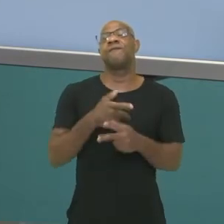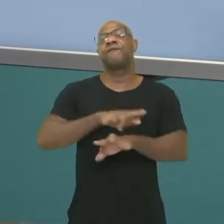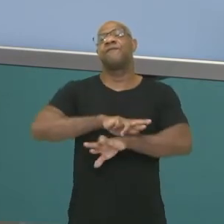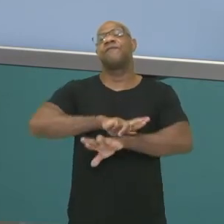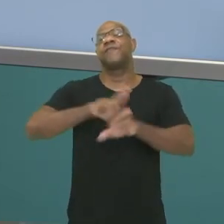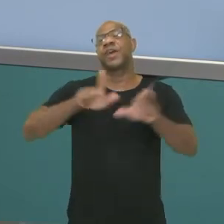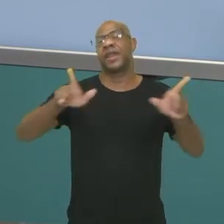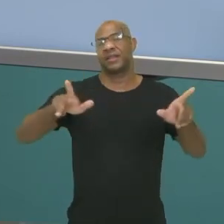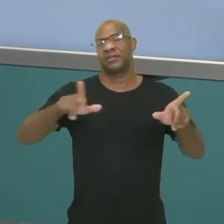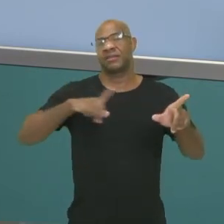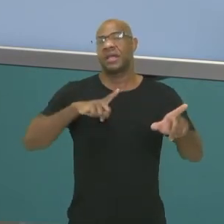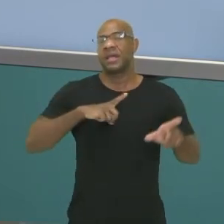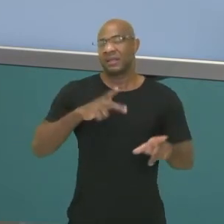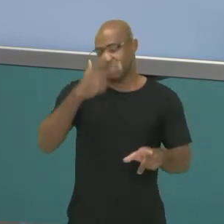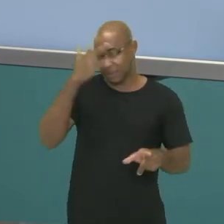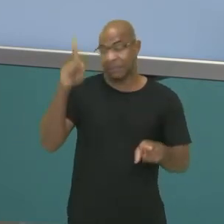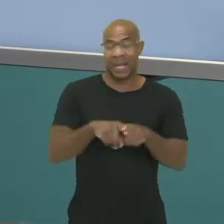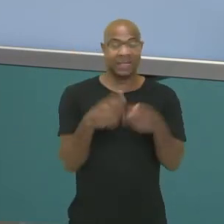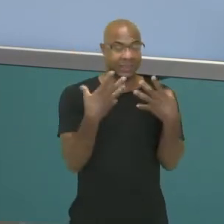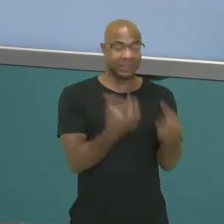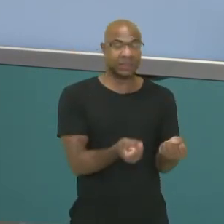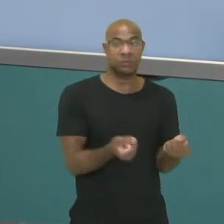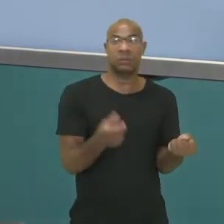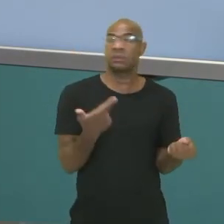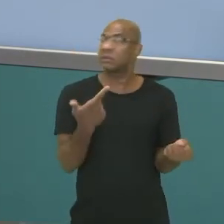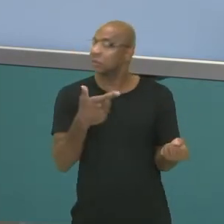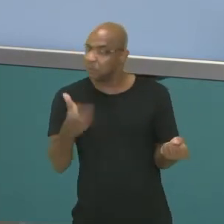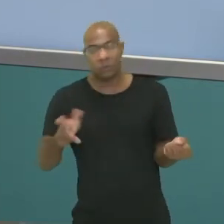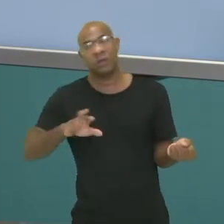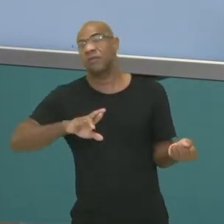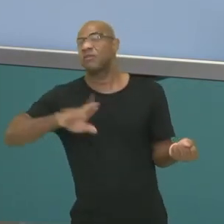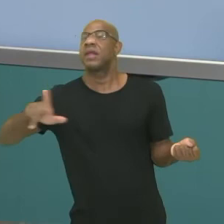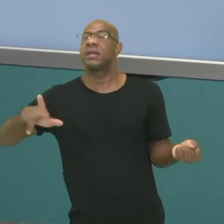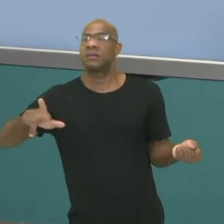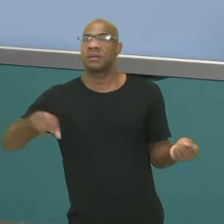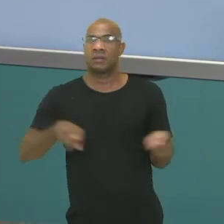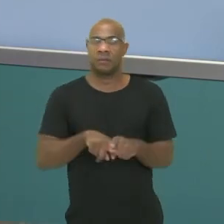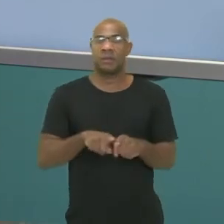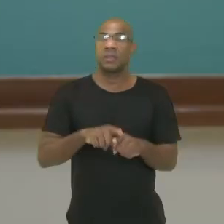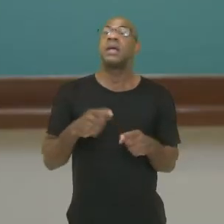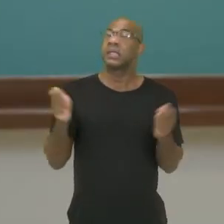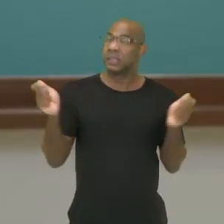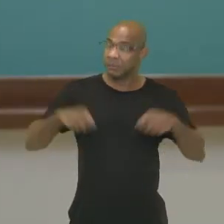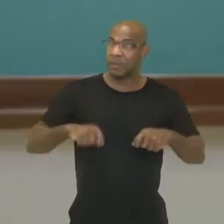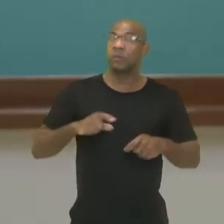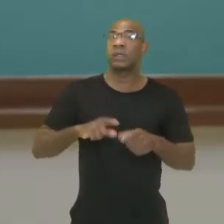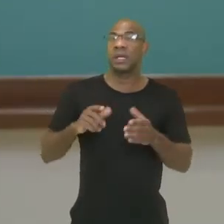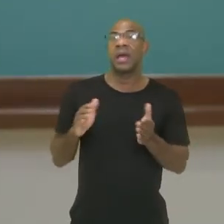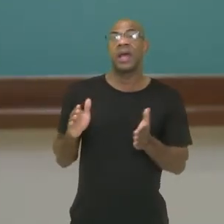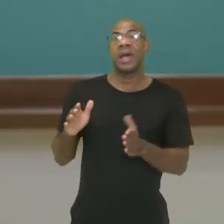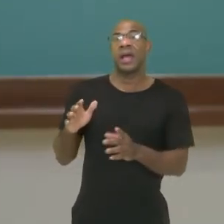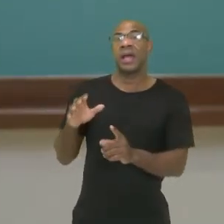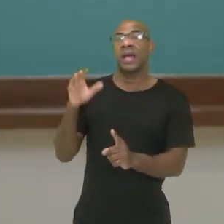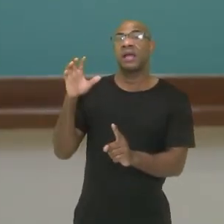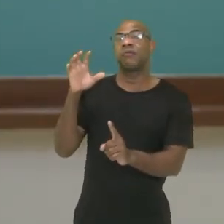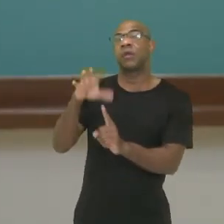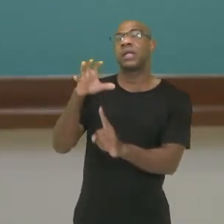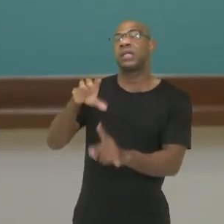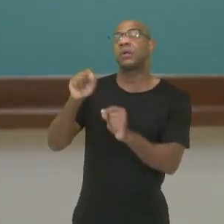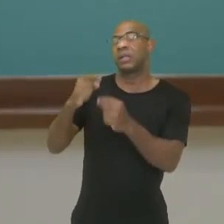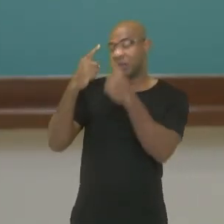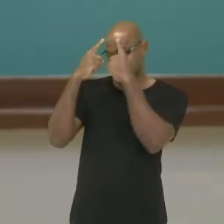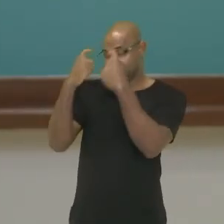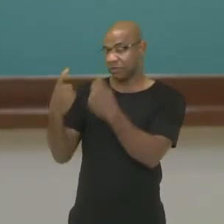a não aceitação das diferenças. E isso que vai trazer as violências simbólicas, certo? Os grandes